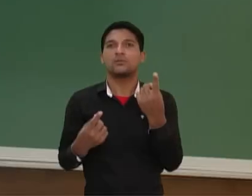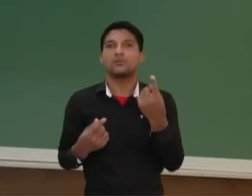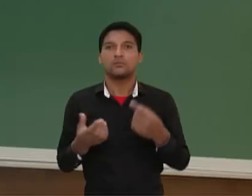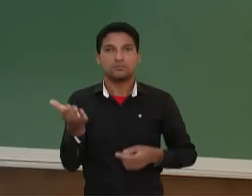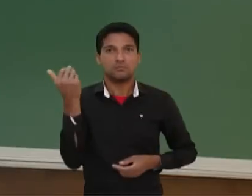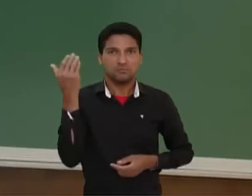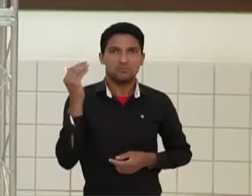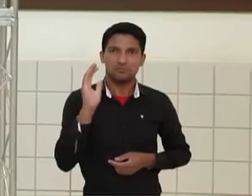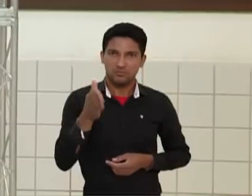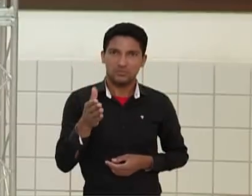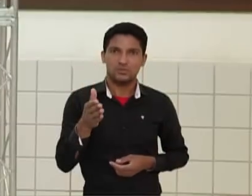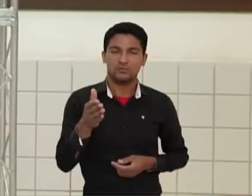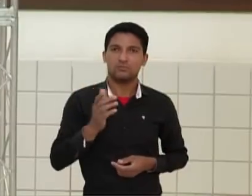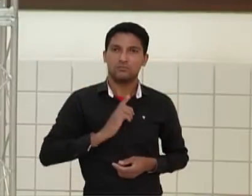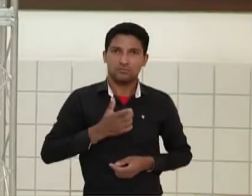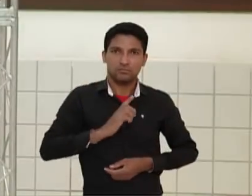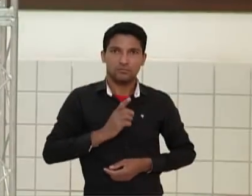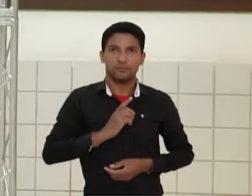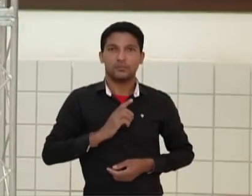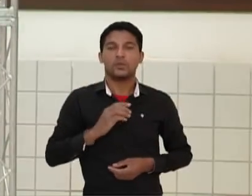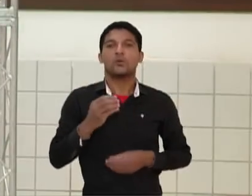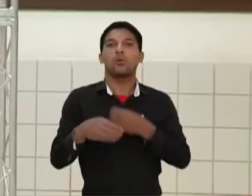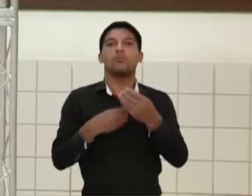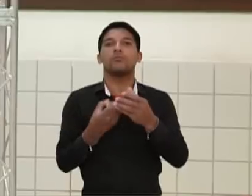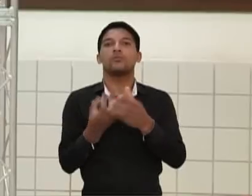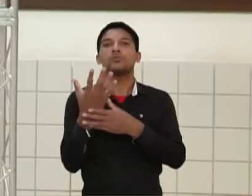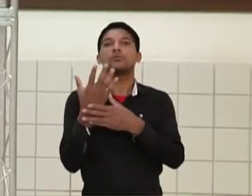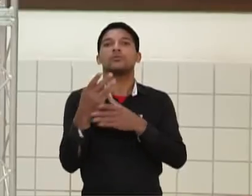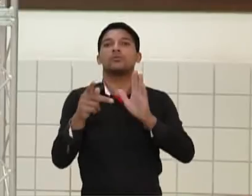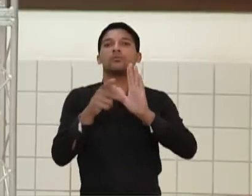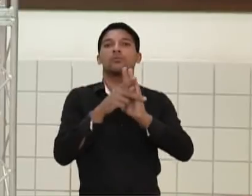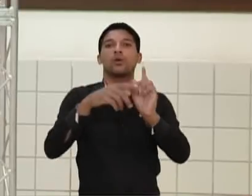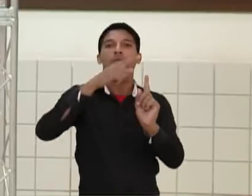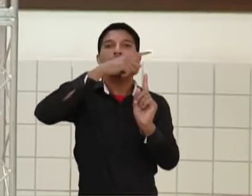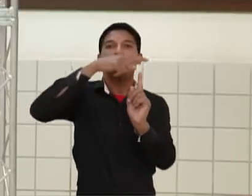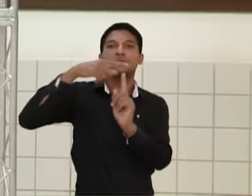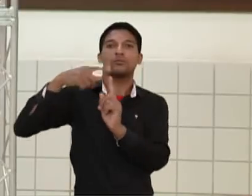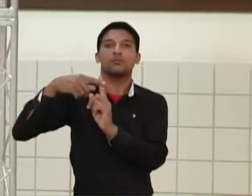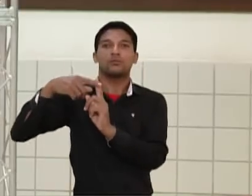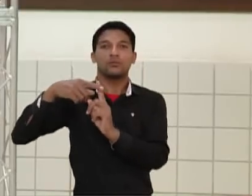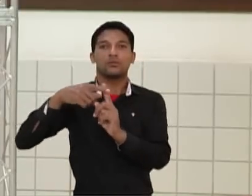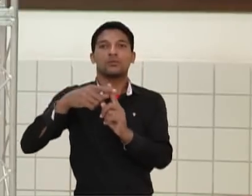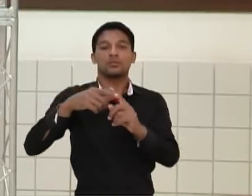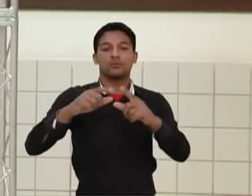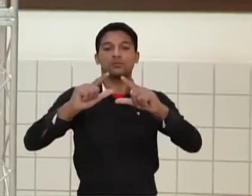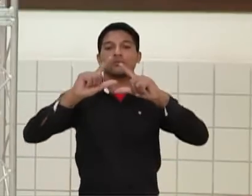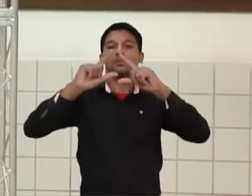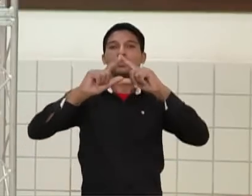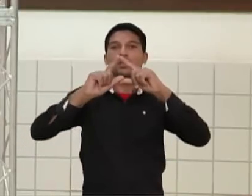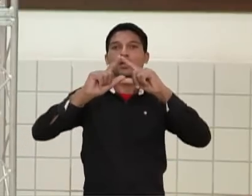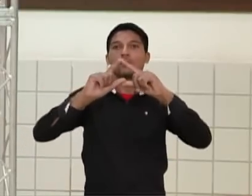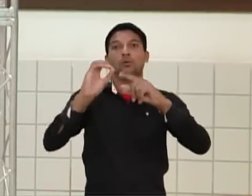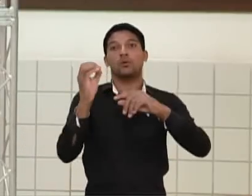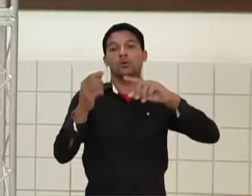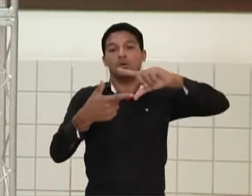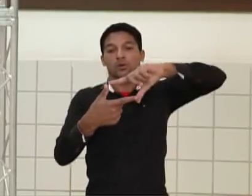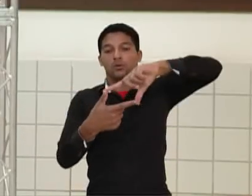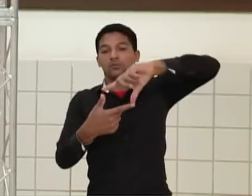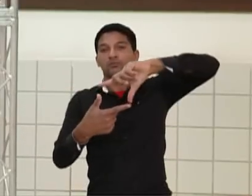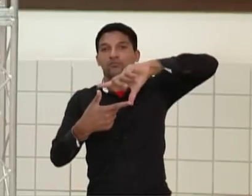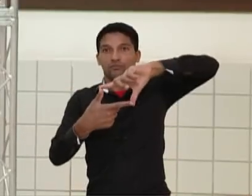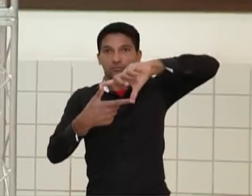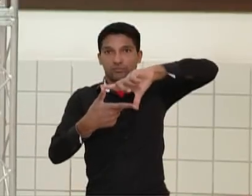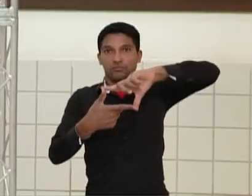Esses nomes, eles saem da classificação dos triângulos. Se você passar pegar um triângulo retângulo, um triângulo escaleno e um